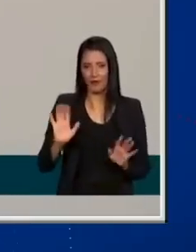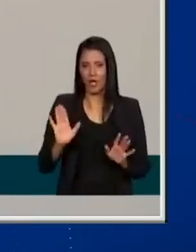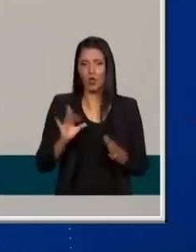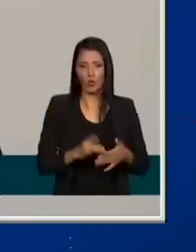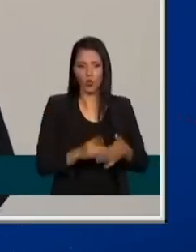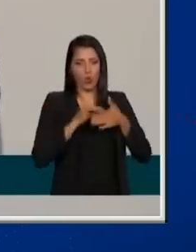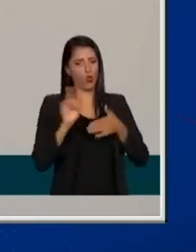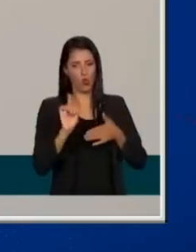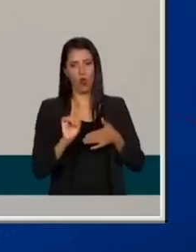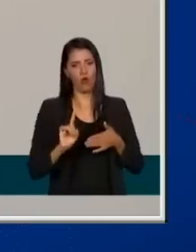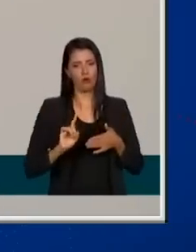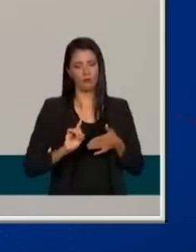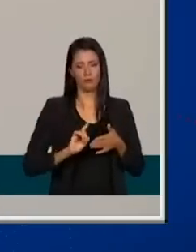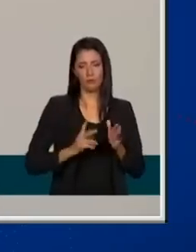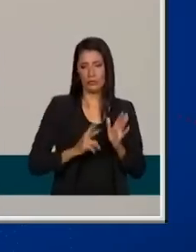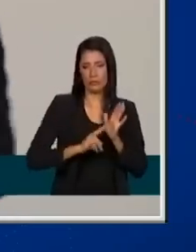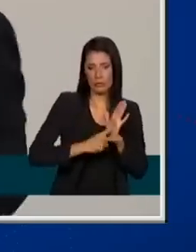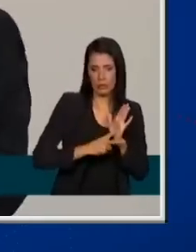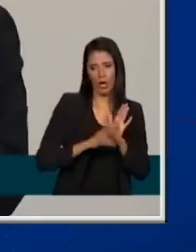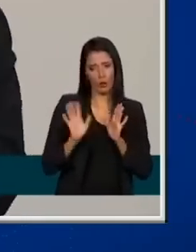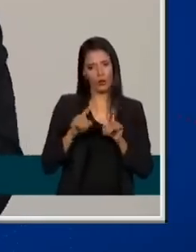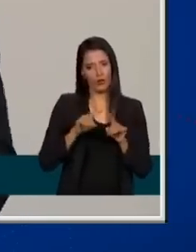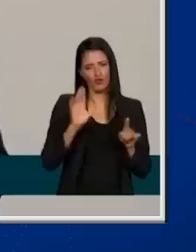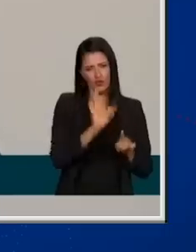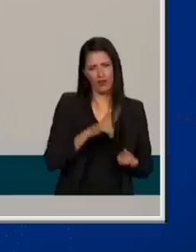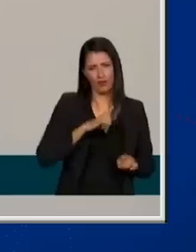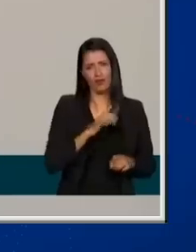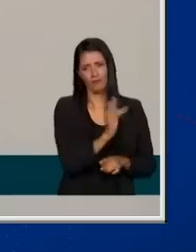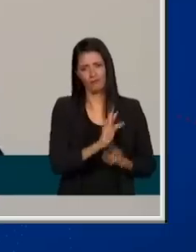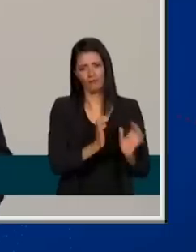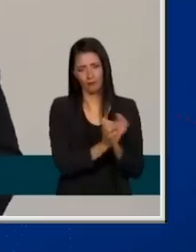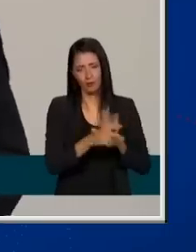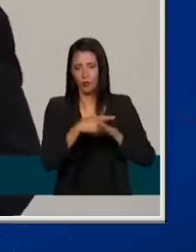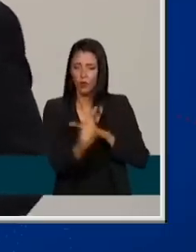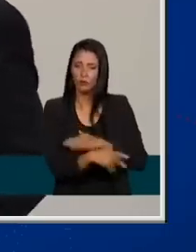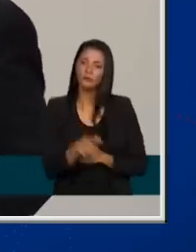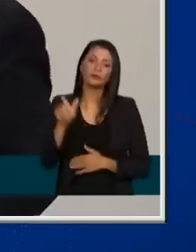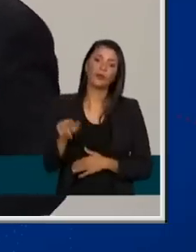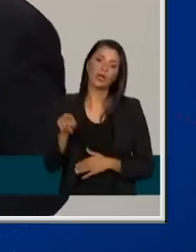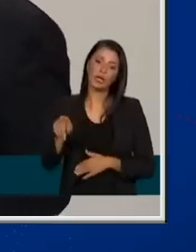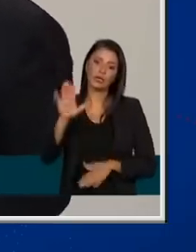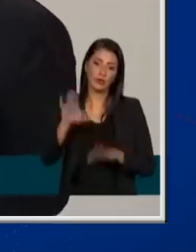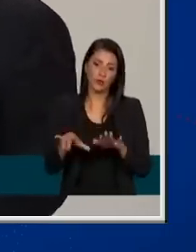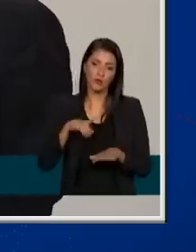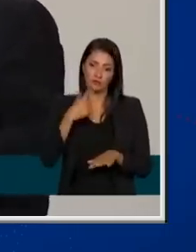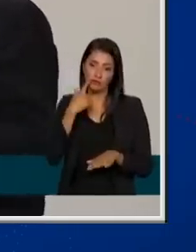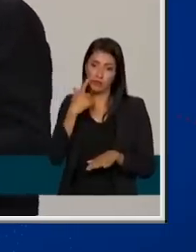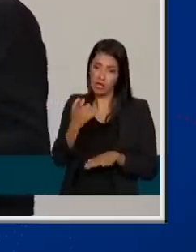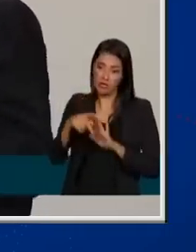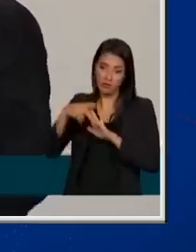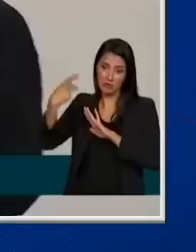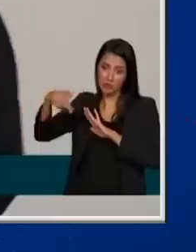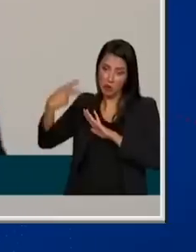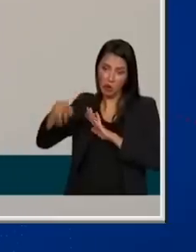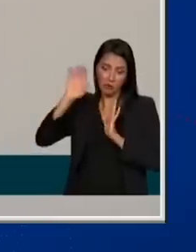que os índices de criminalidade do Brasil estão entre os maiores do mundo vários